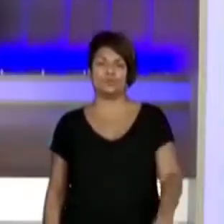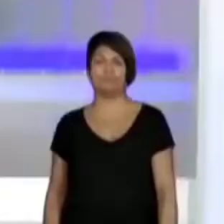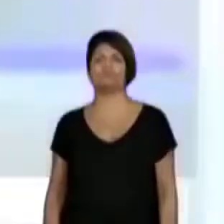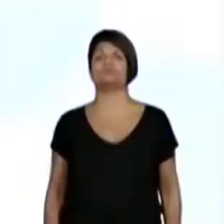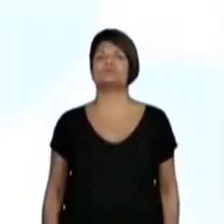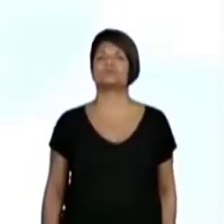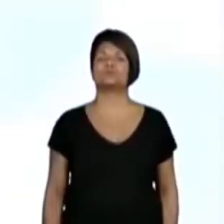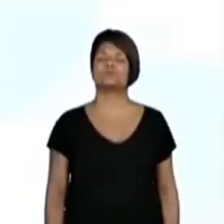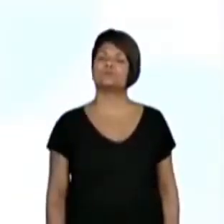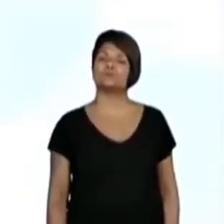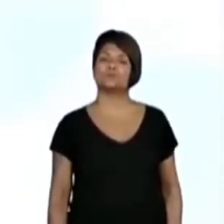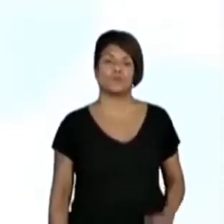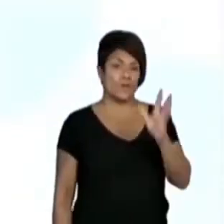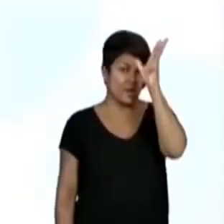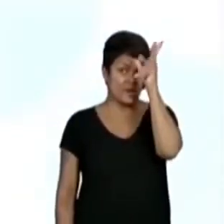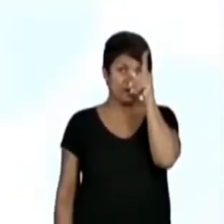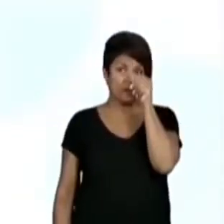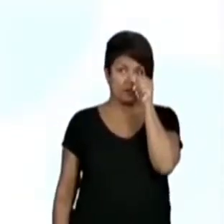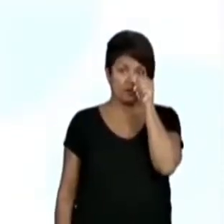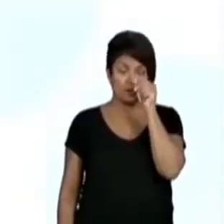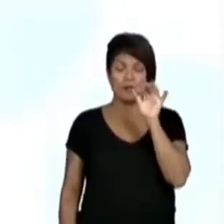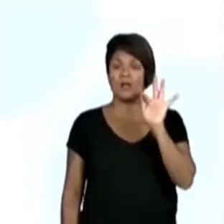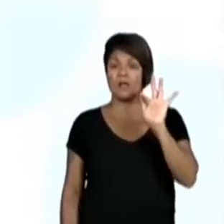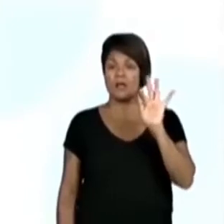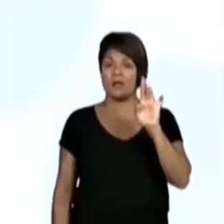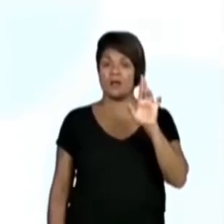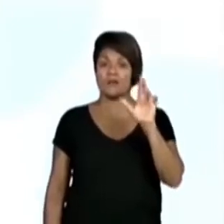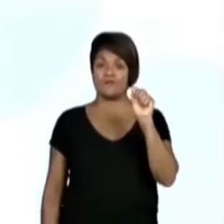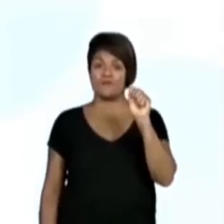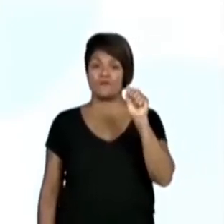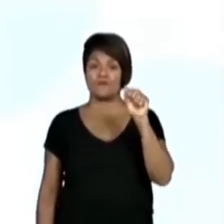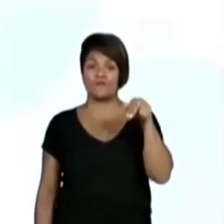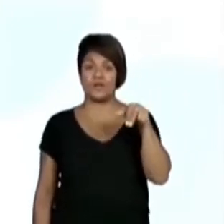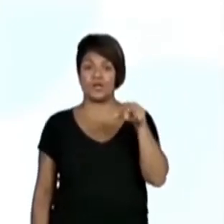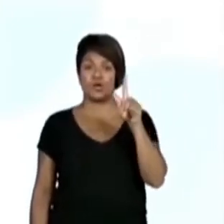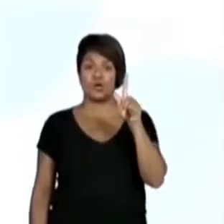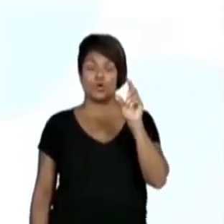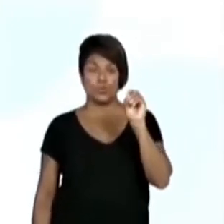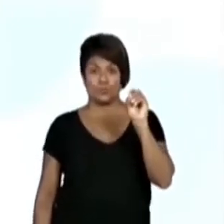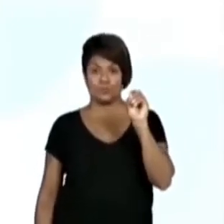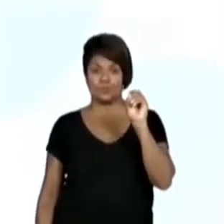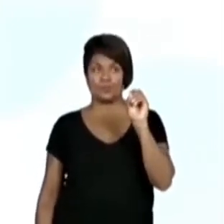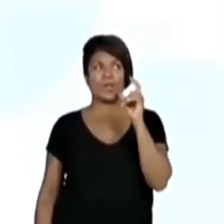em frango. Já vou pensar no nome da professora Franciele.